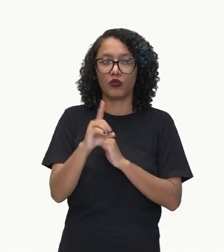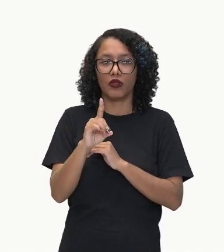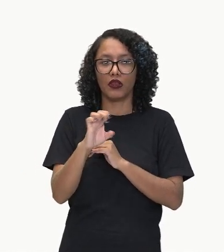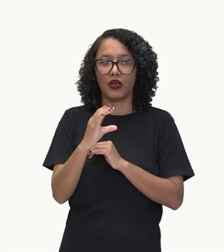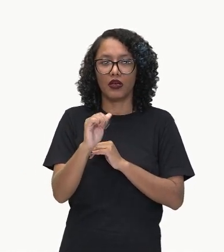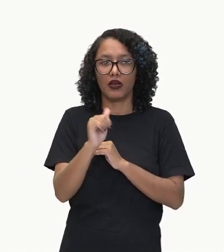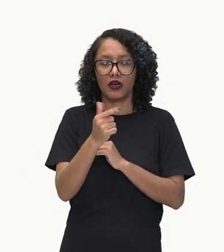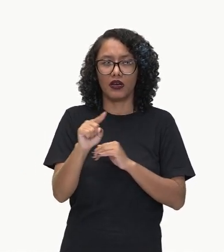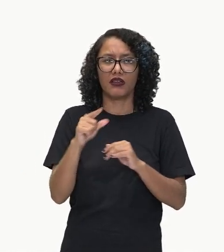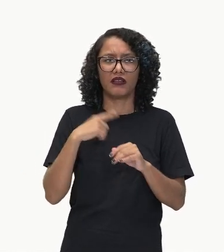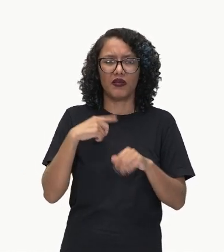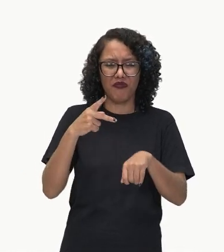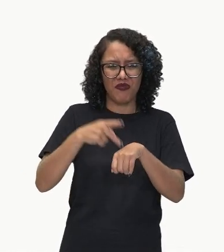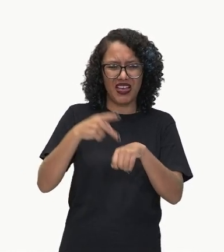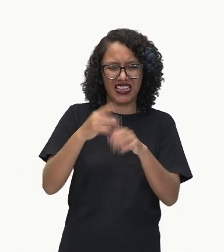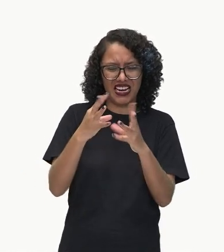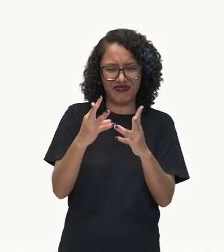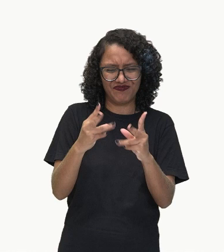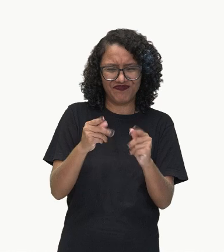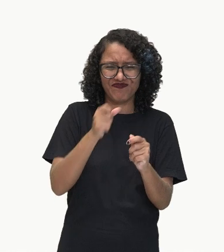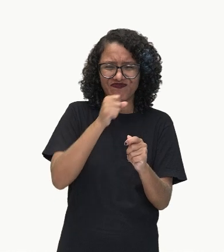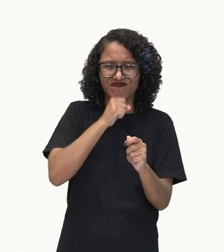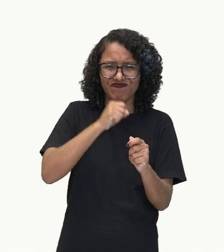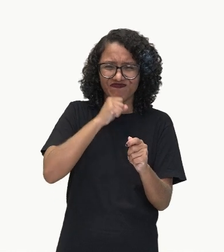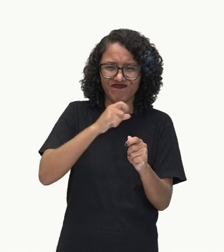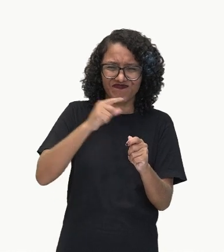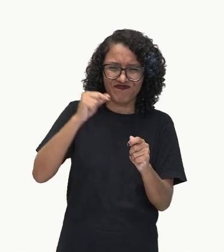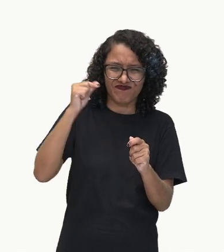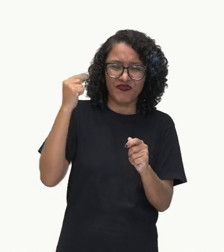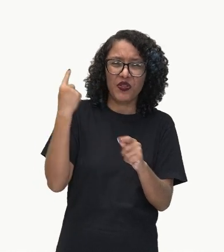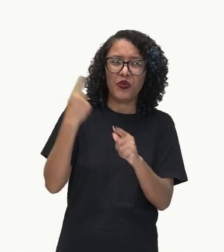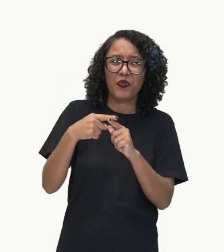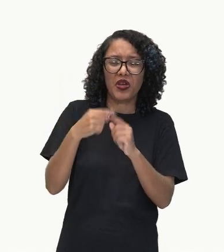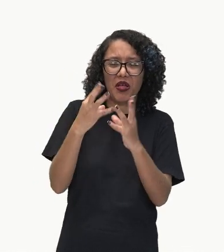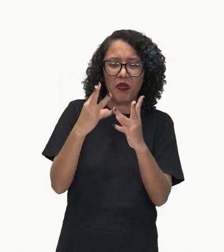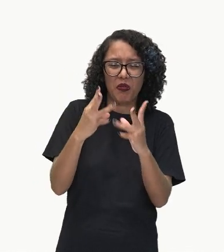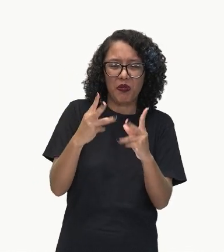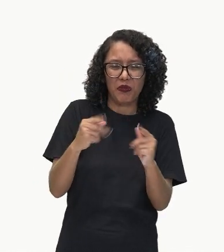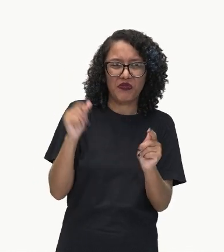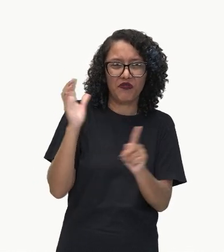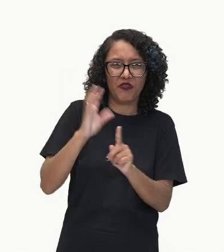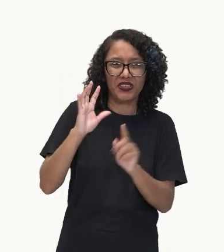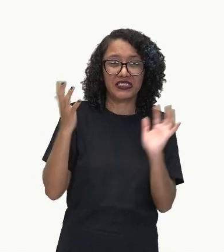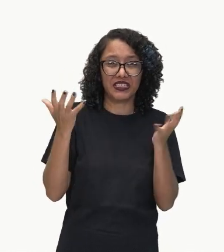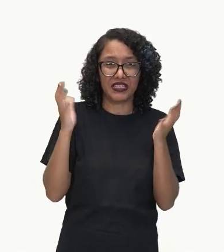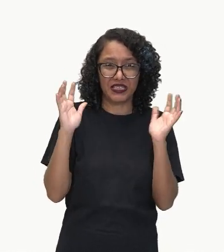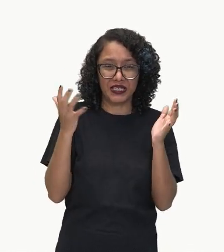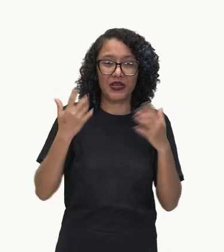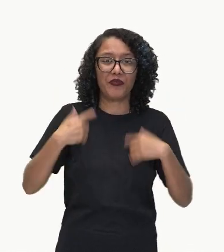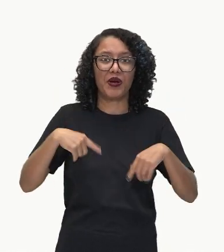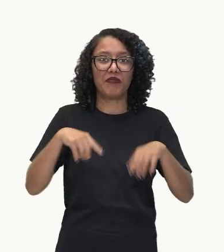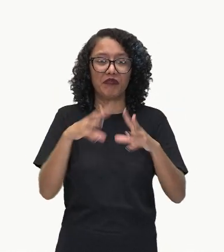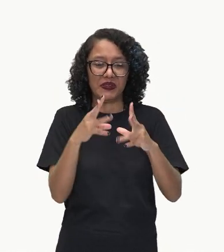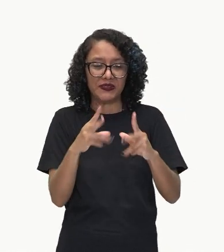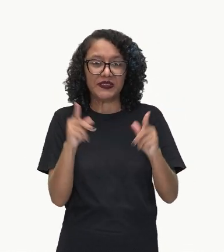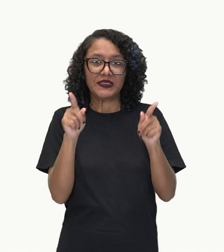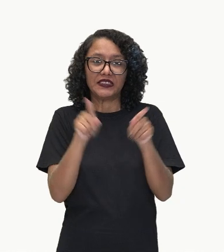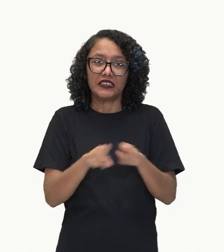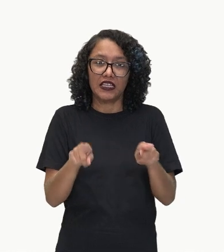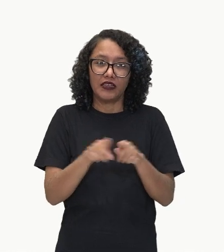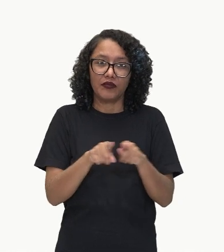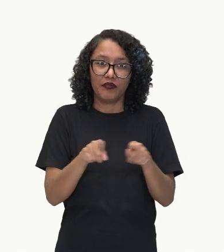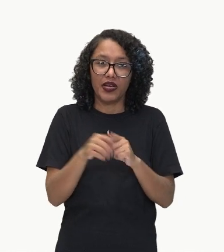antigas e desgastadas por processos erosivos. E nós temos também a